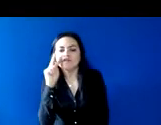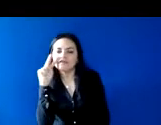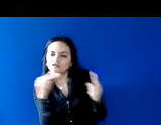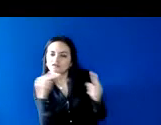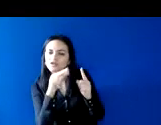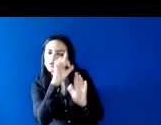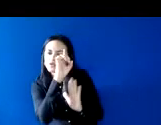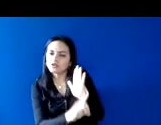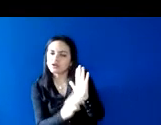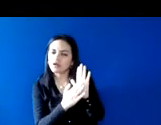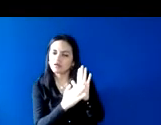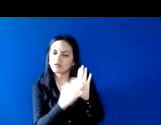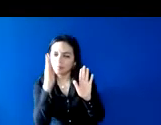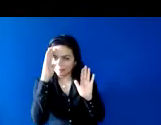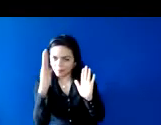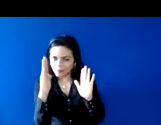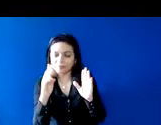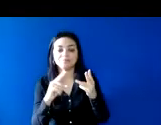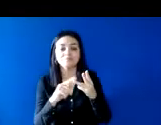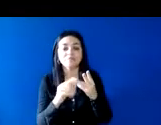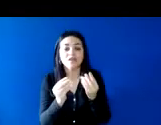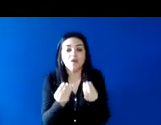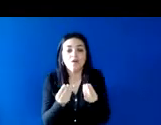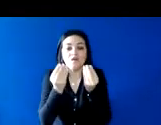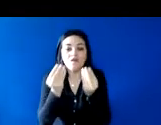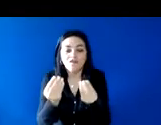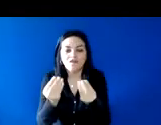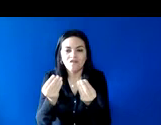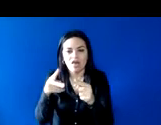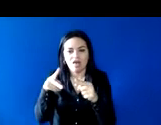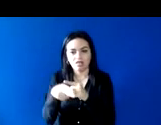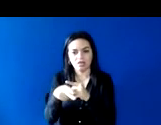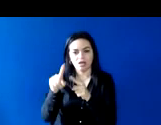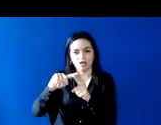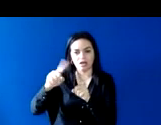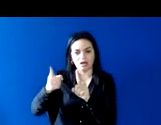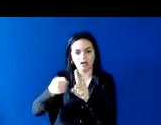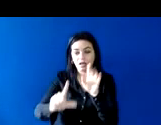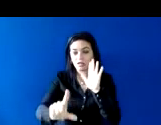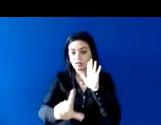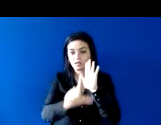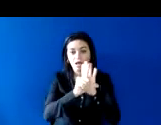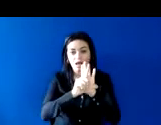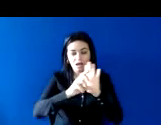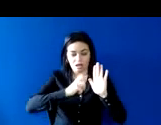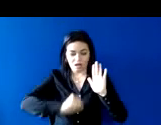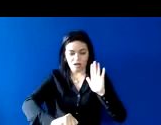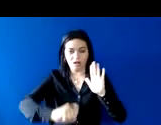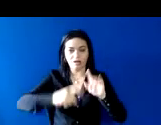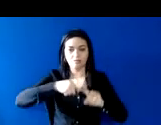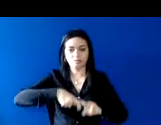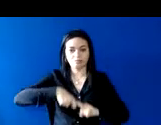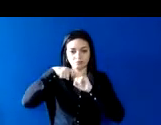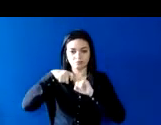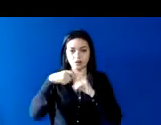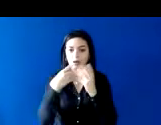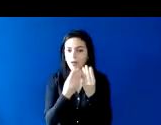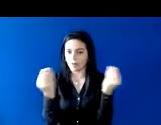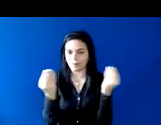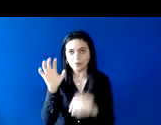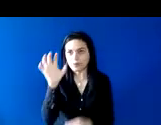essenciais. A oferta de interrupção da gestação prevista na lei brasileira foi suspensa em muitos